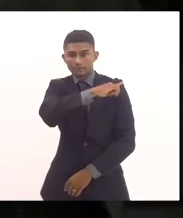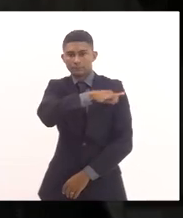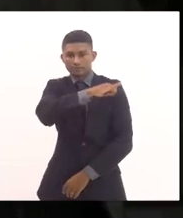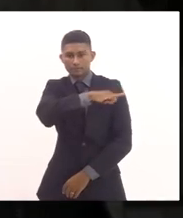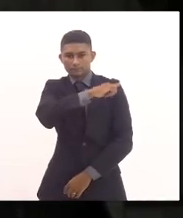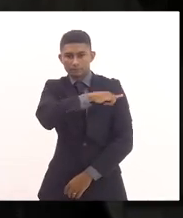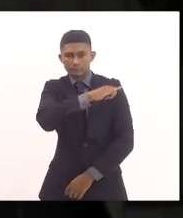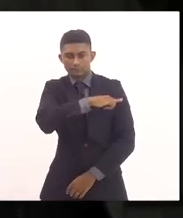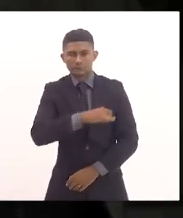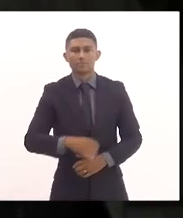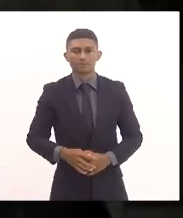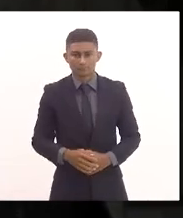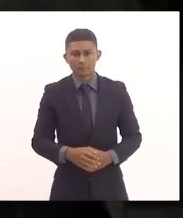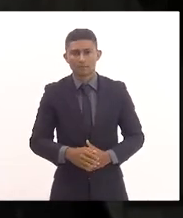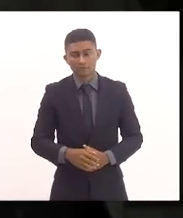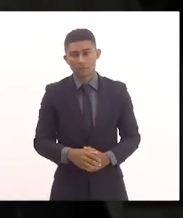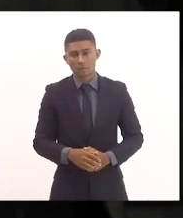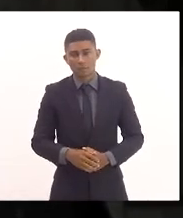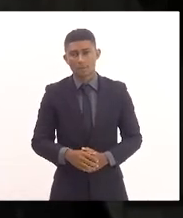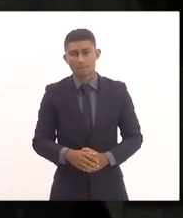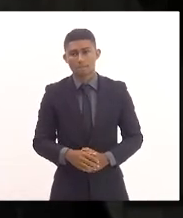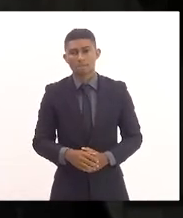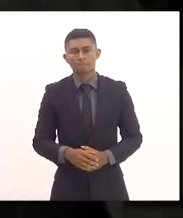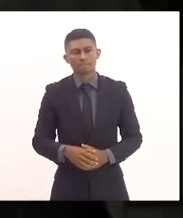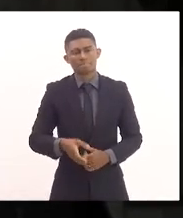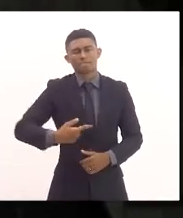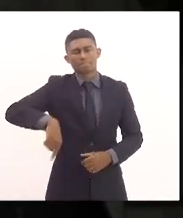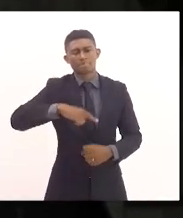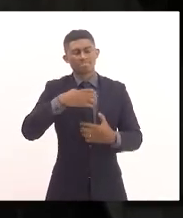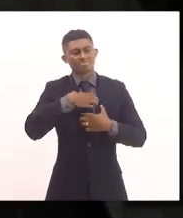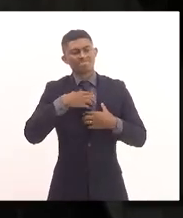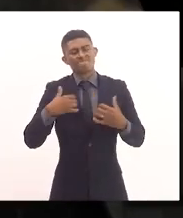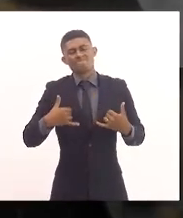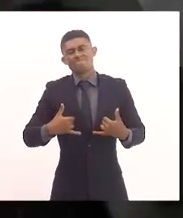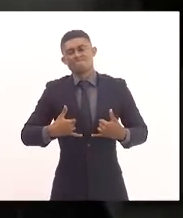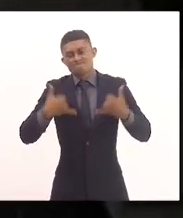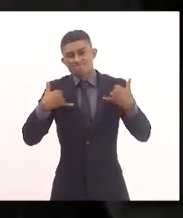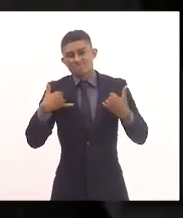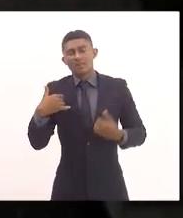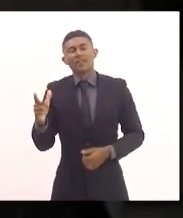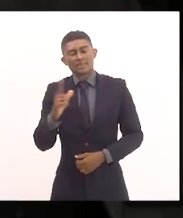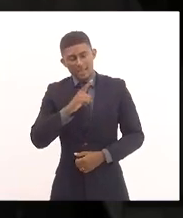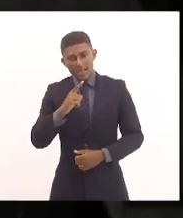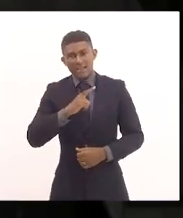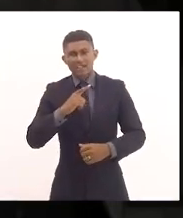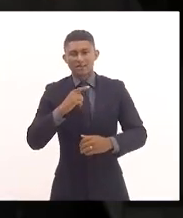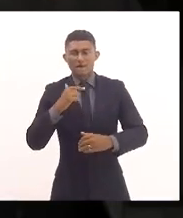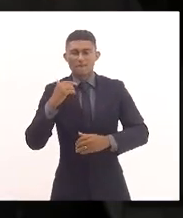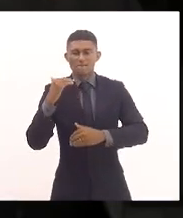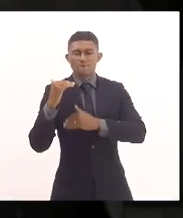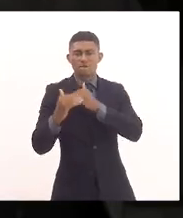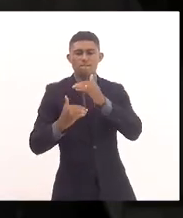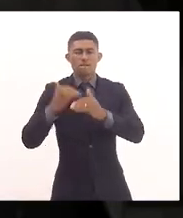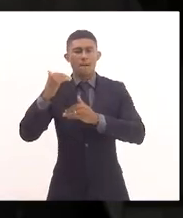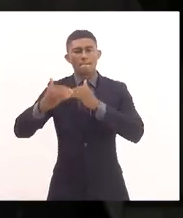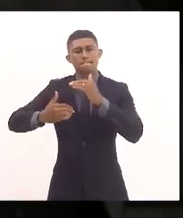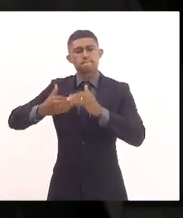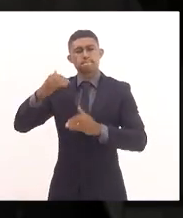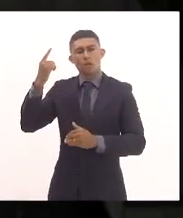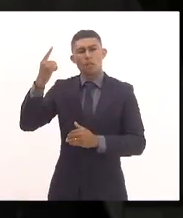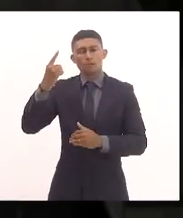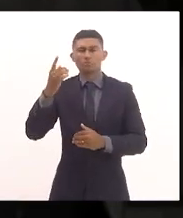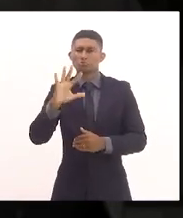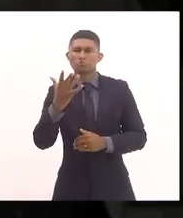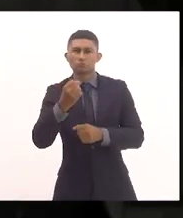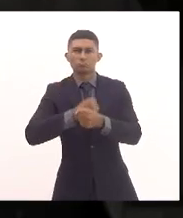deputado Eliomar, tem, com muito orgulho, um pioneirismo nessa pauta. Já na segunda metade dos